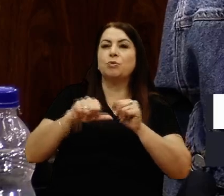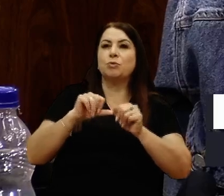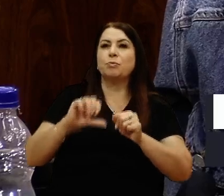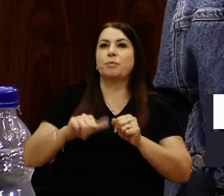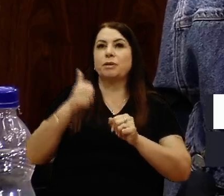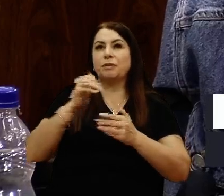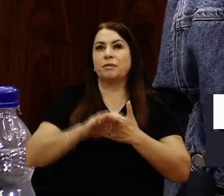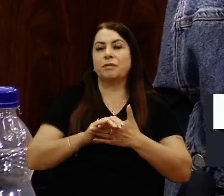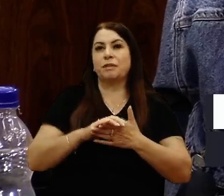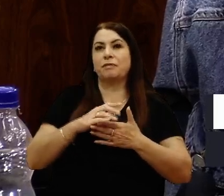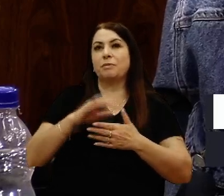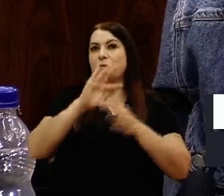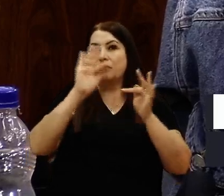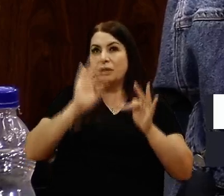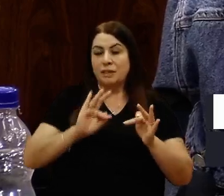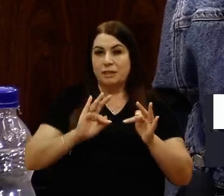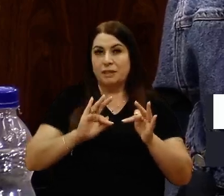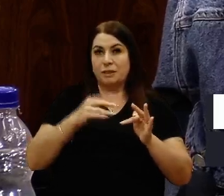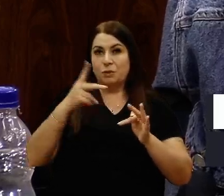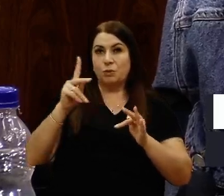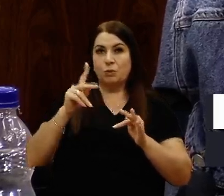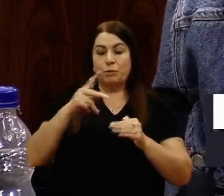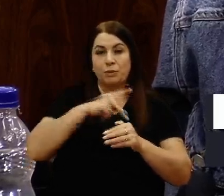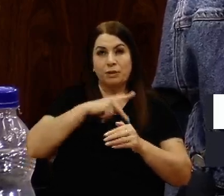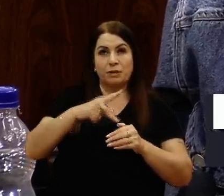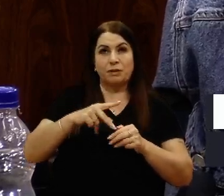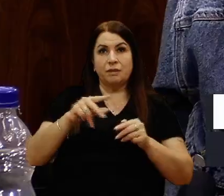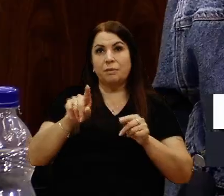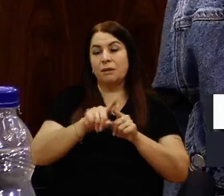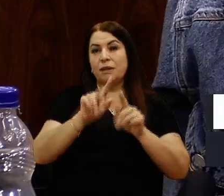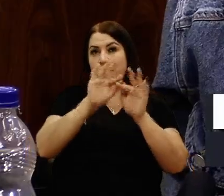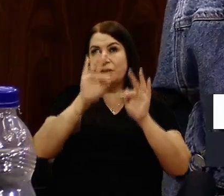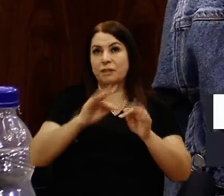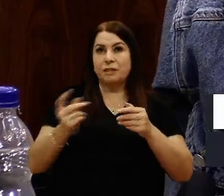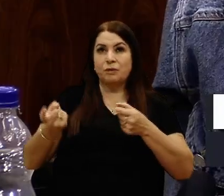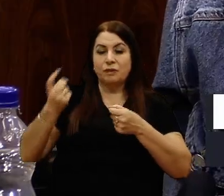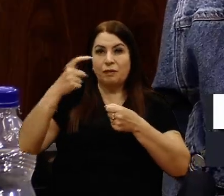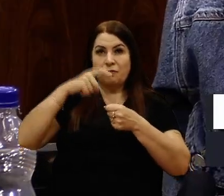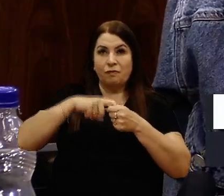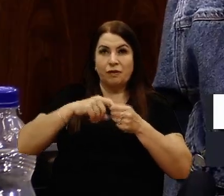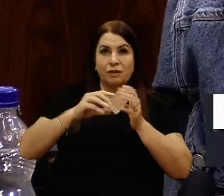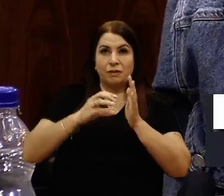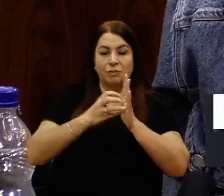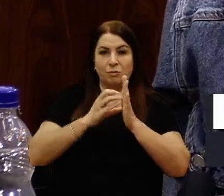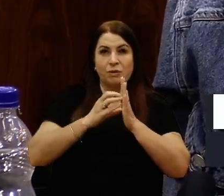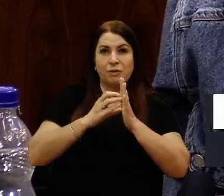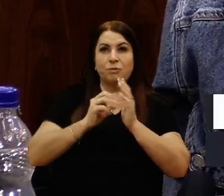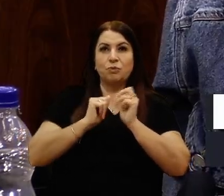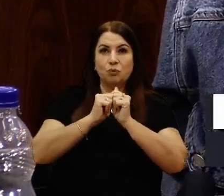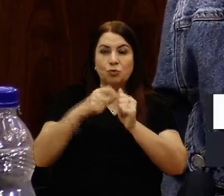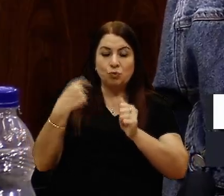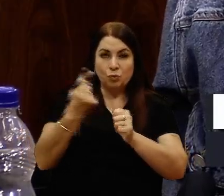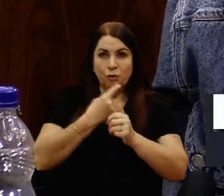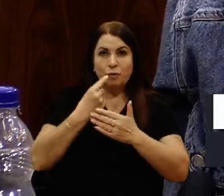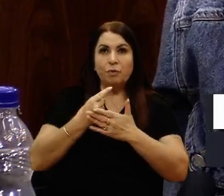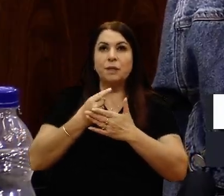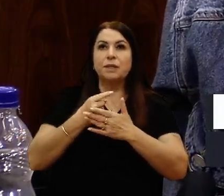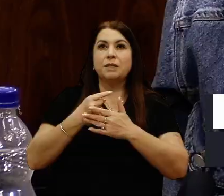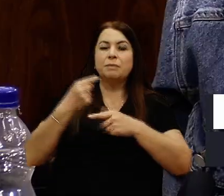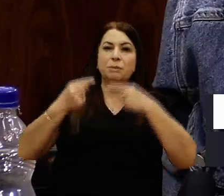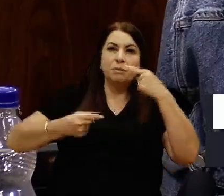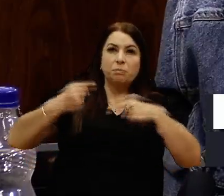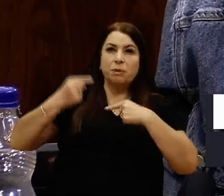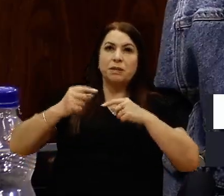melhor. Fico muito feliz com a tua presidência, mas fico feliz com a tua volta aqui na nossa bancada para poder, junto com a gente,